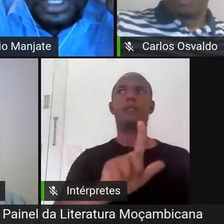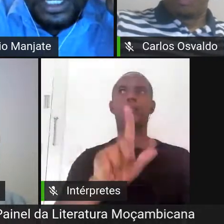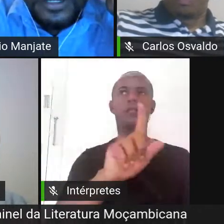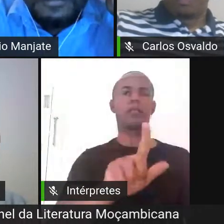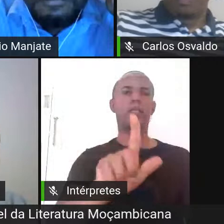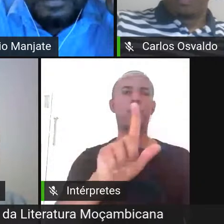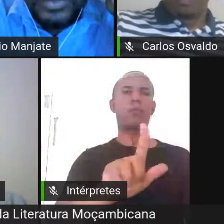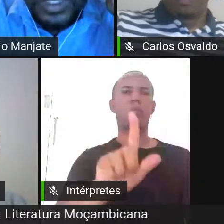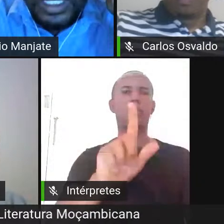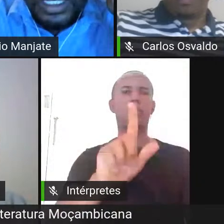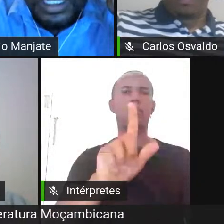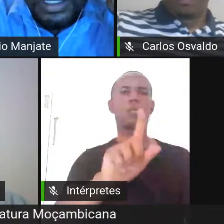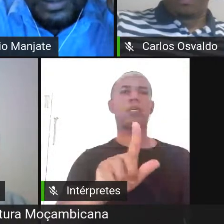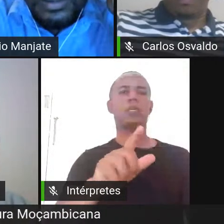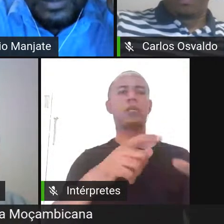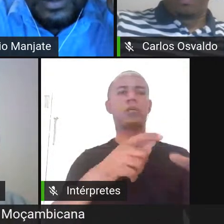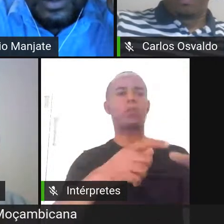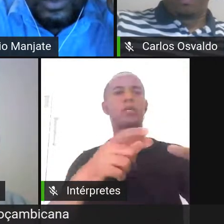É um sinal dos tempos.